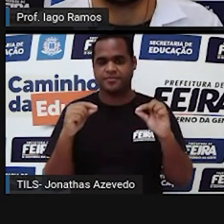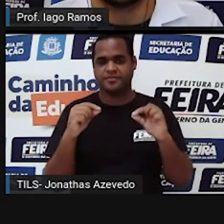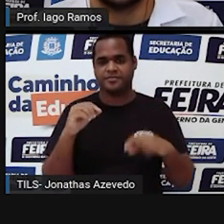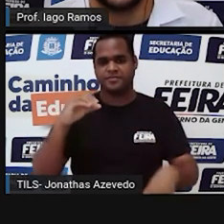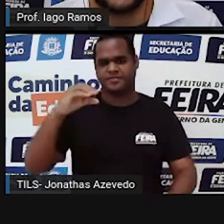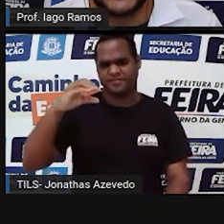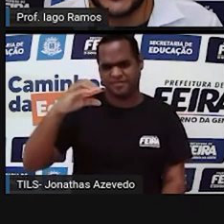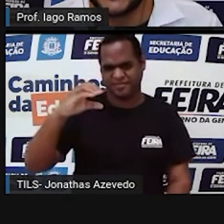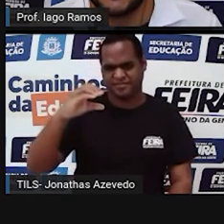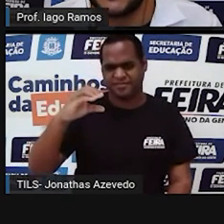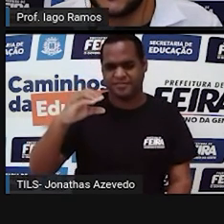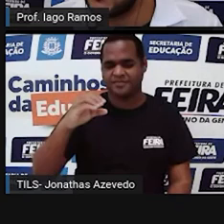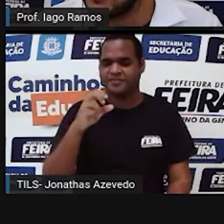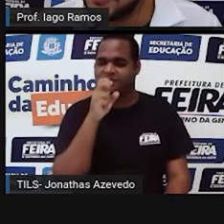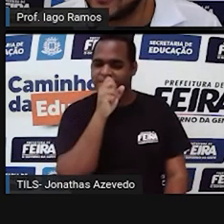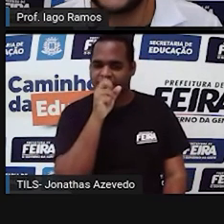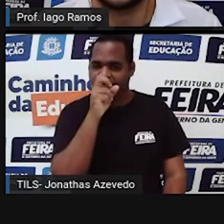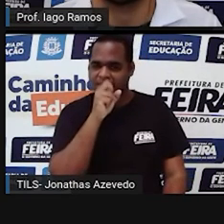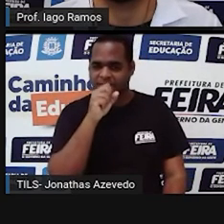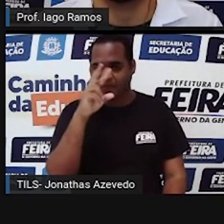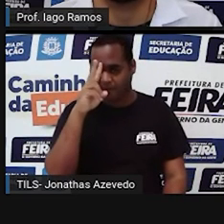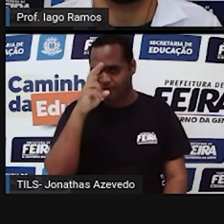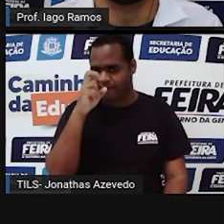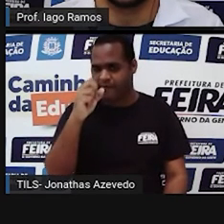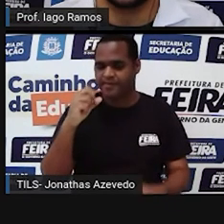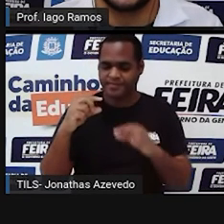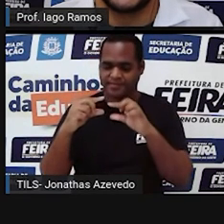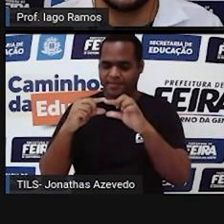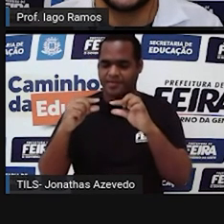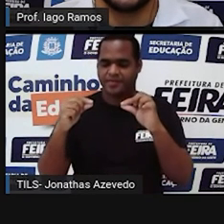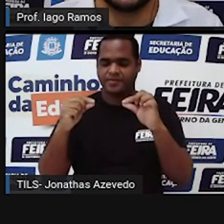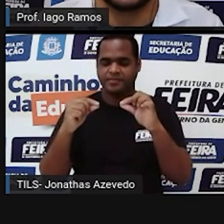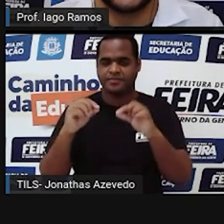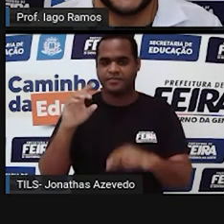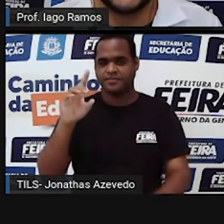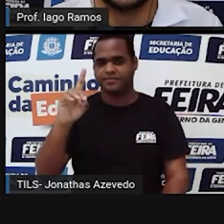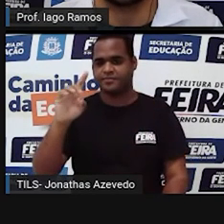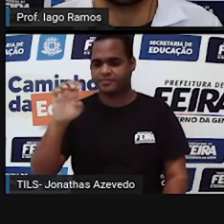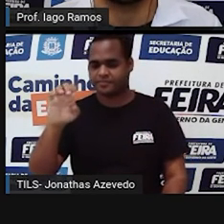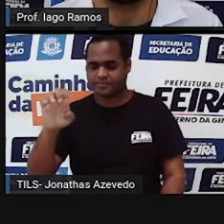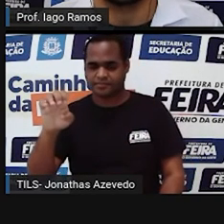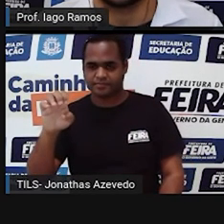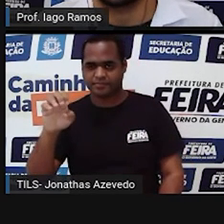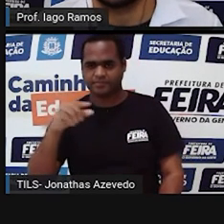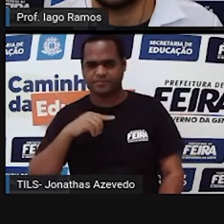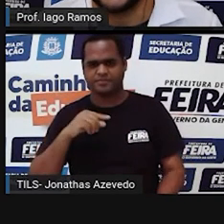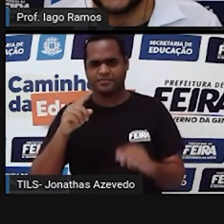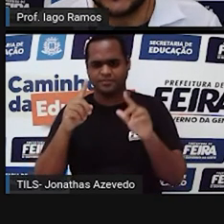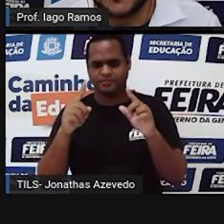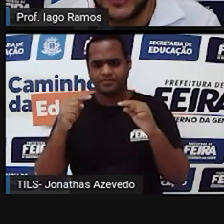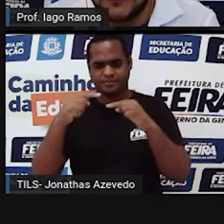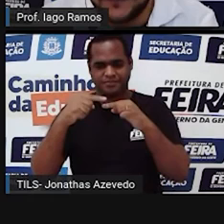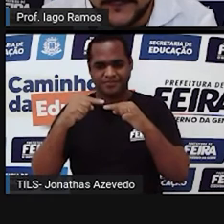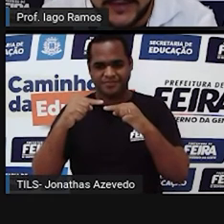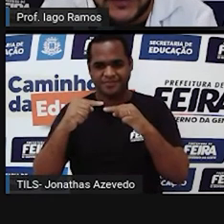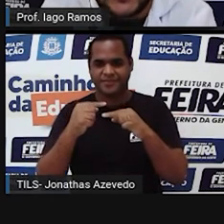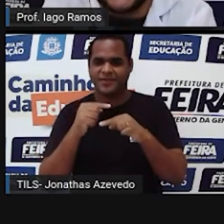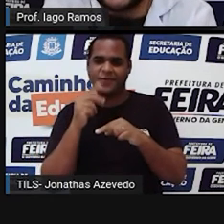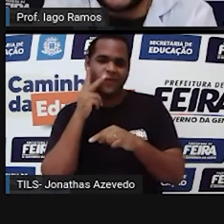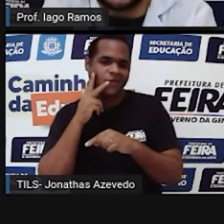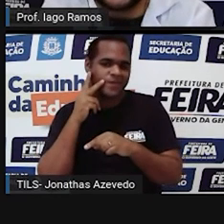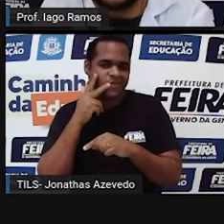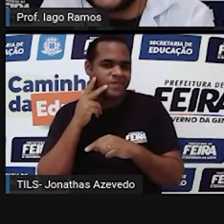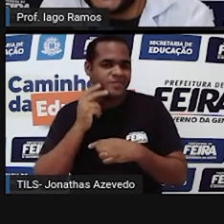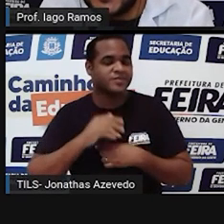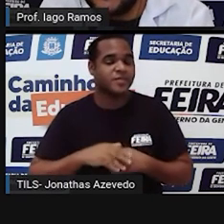C, um laranja mais forte com um triângulozinho. O D e o E, um retângulozinho na cor vinho, né? Então,